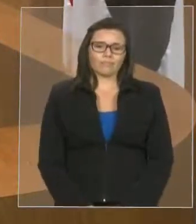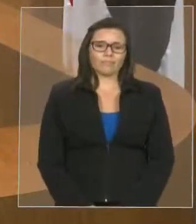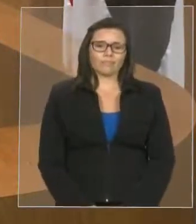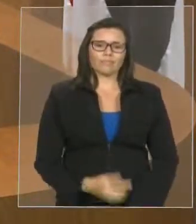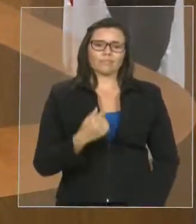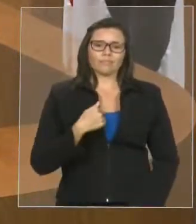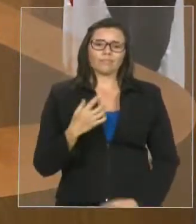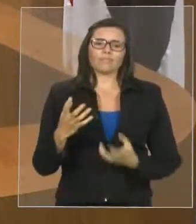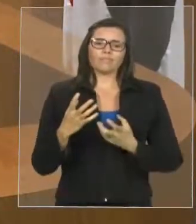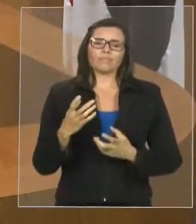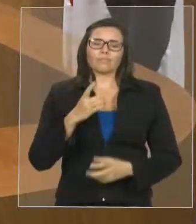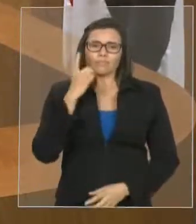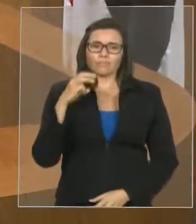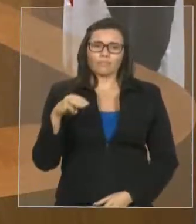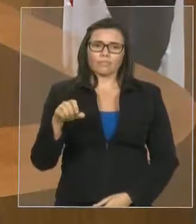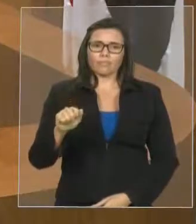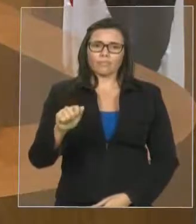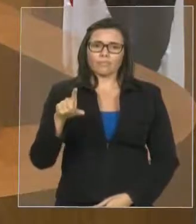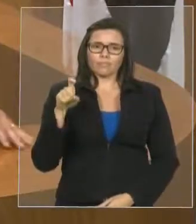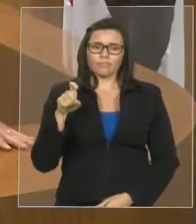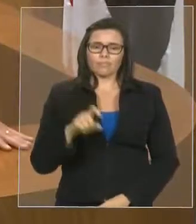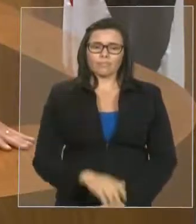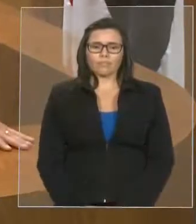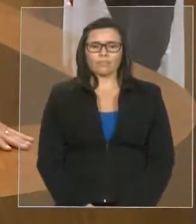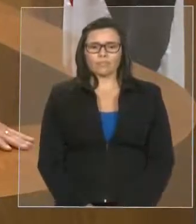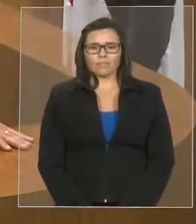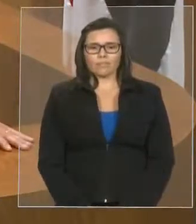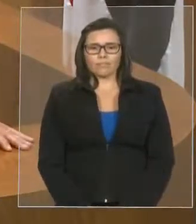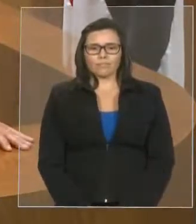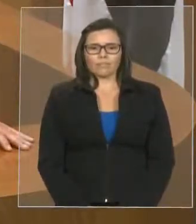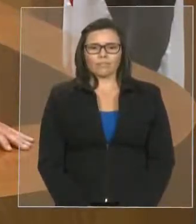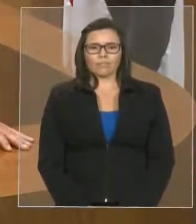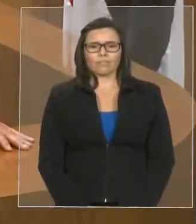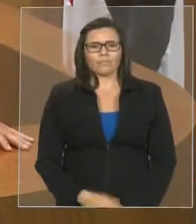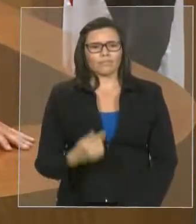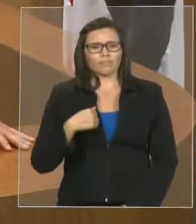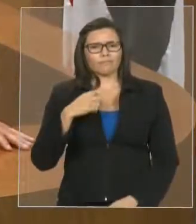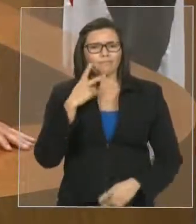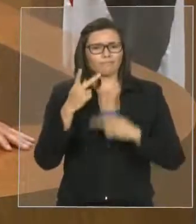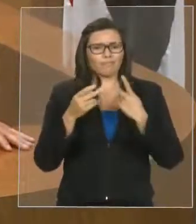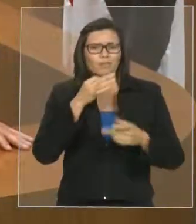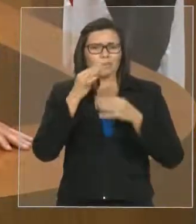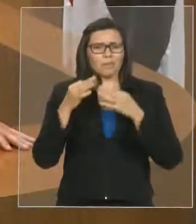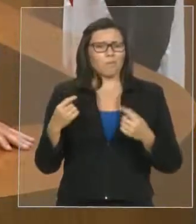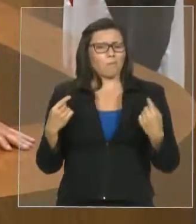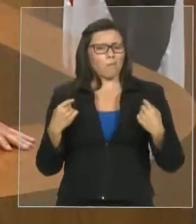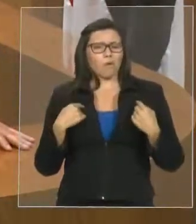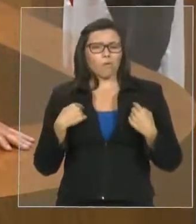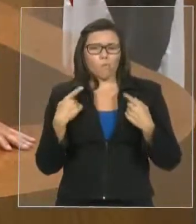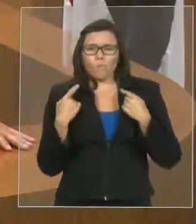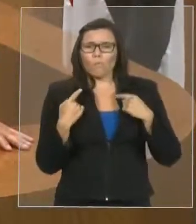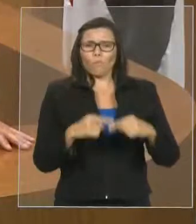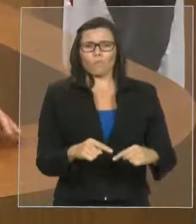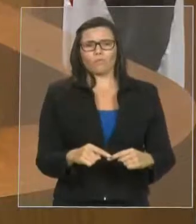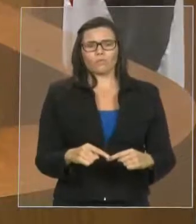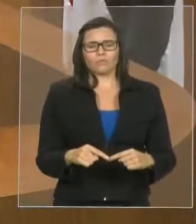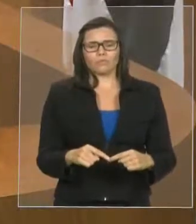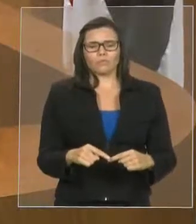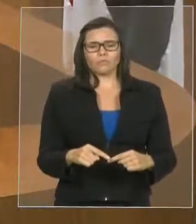Barros, primeiro, refutar veementemente esse entendimento de que esta casa